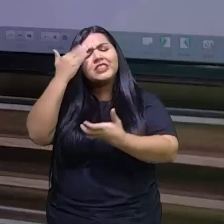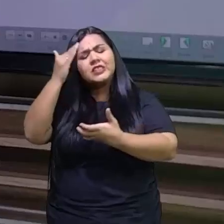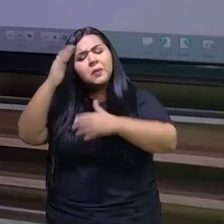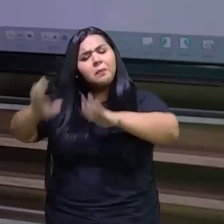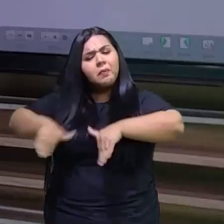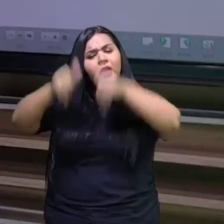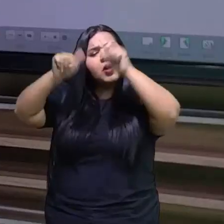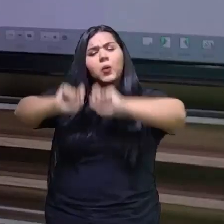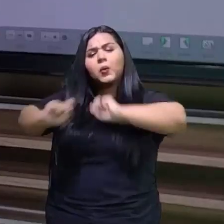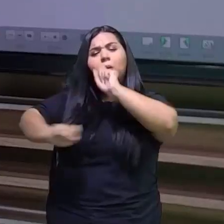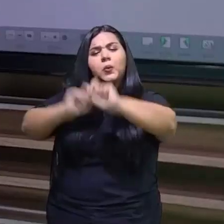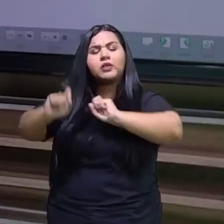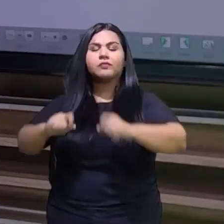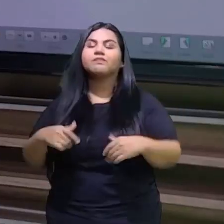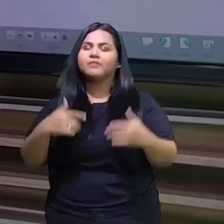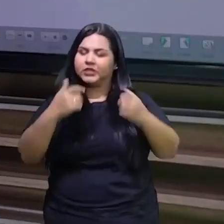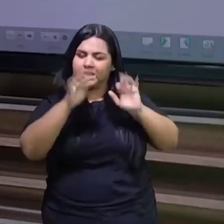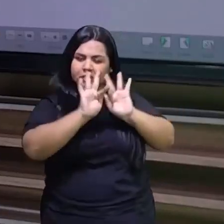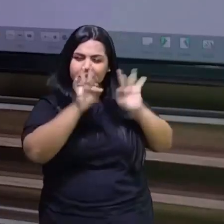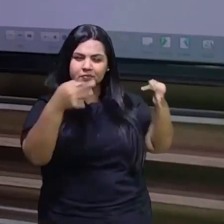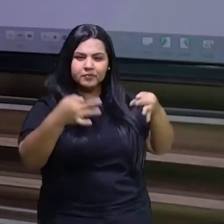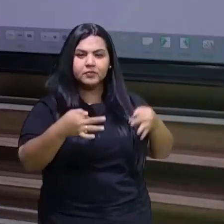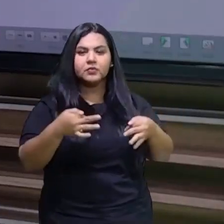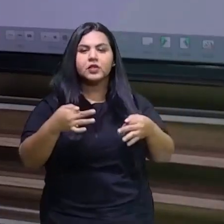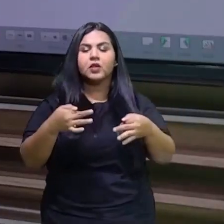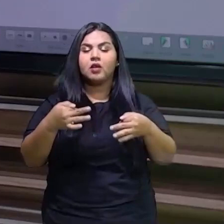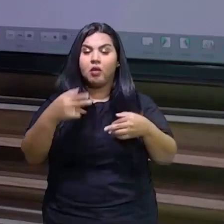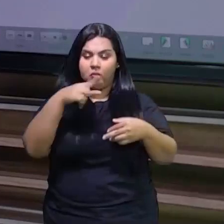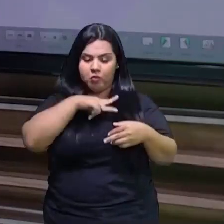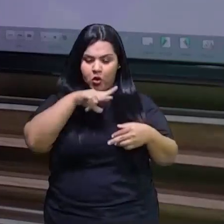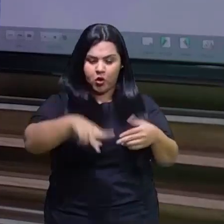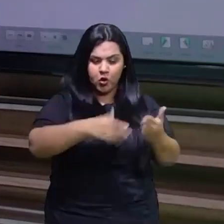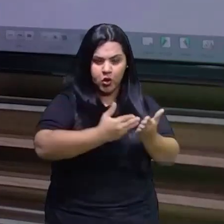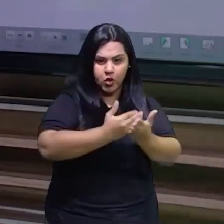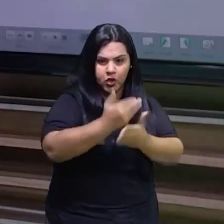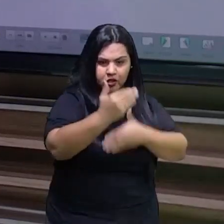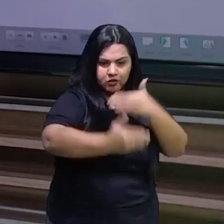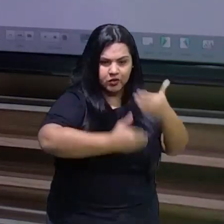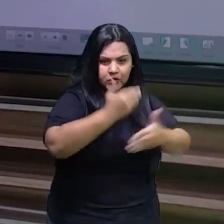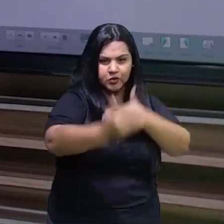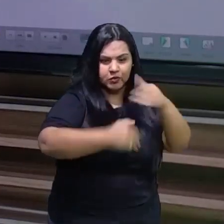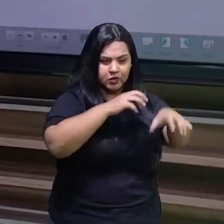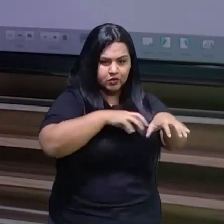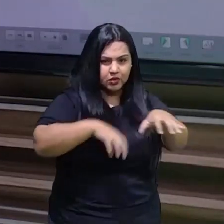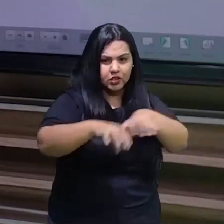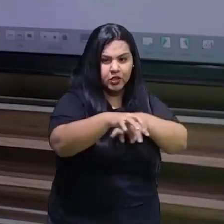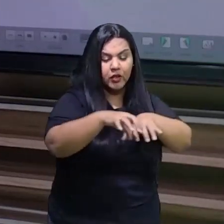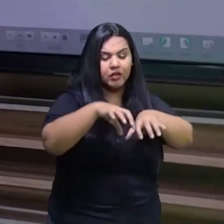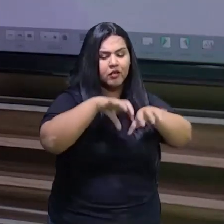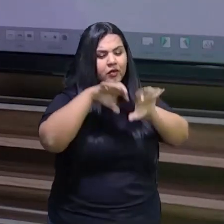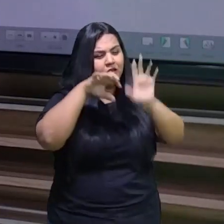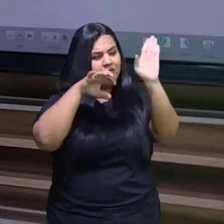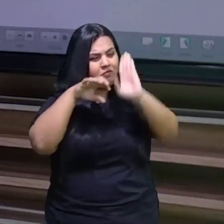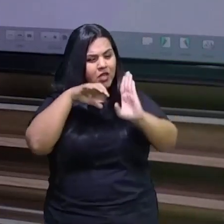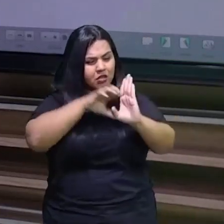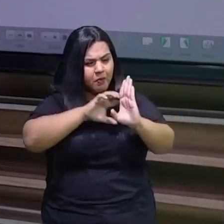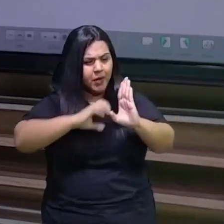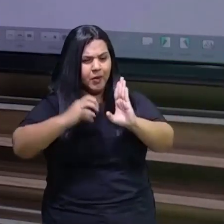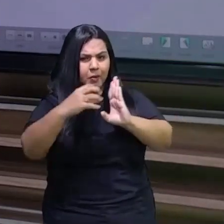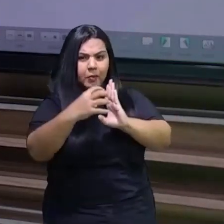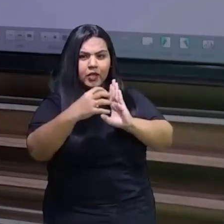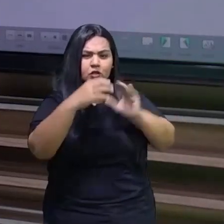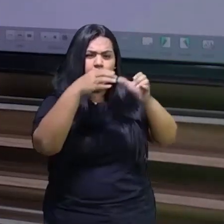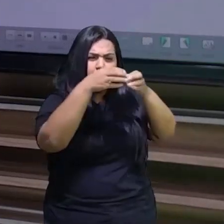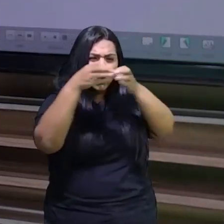que é isso? Rapaz, é muito simples. Quando Portugal iniciou o processo de colonização, ele dividiu o Brasil por